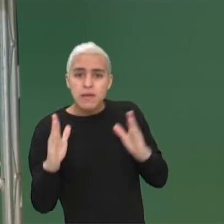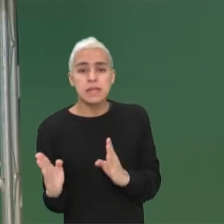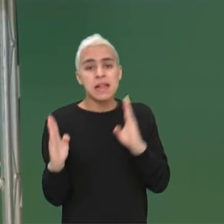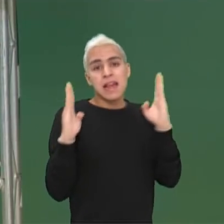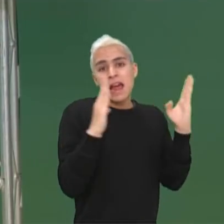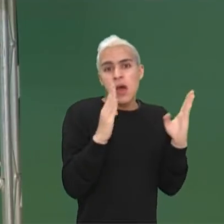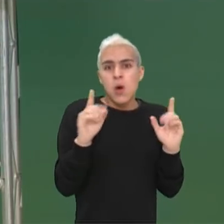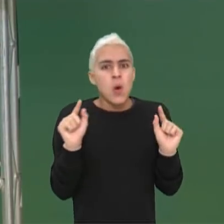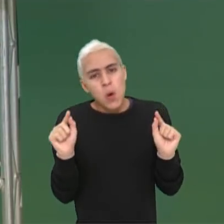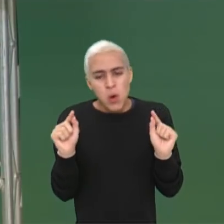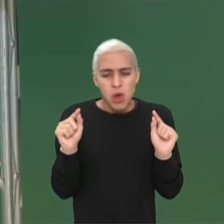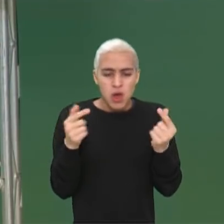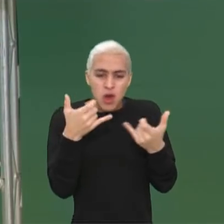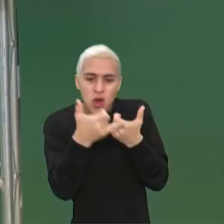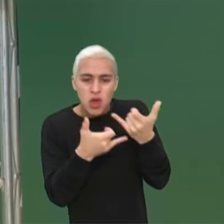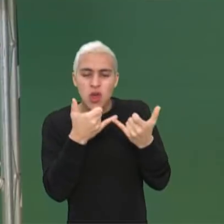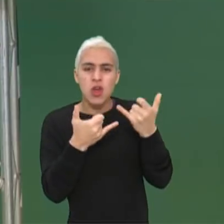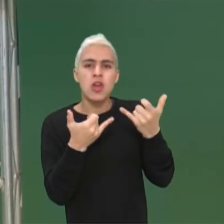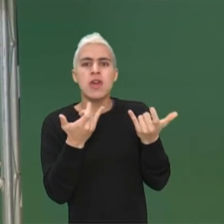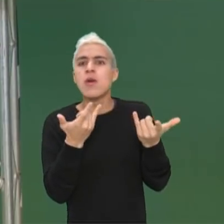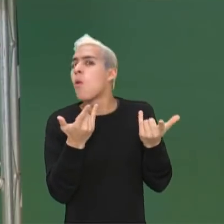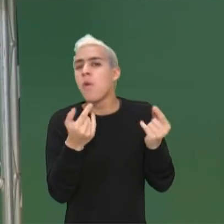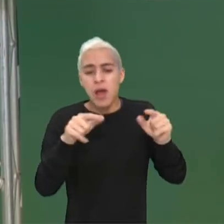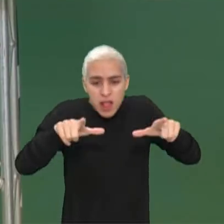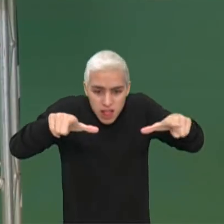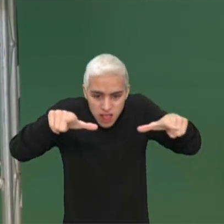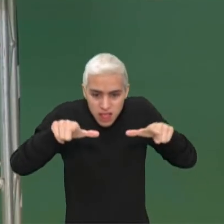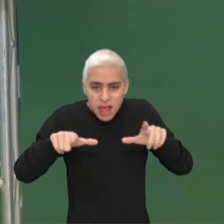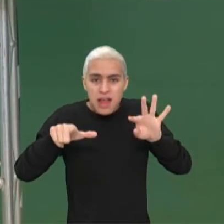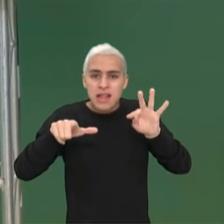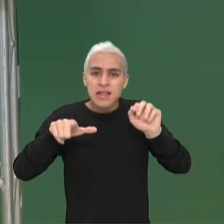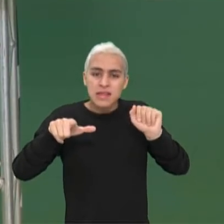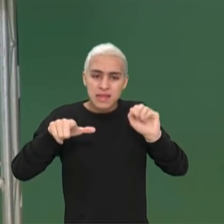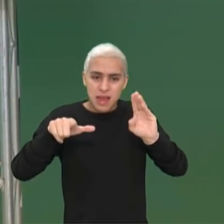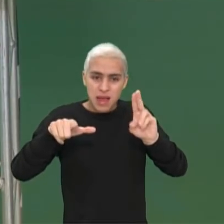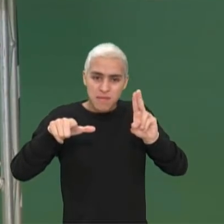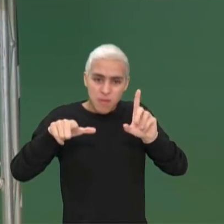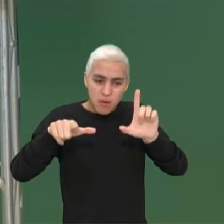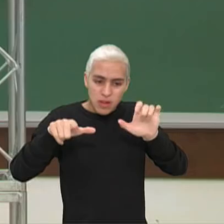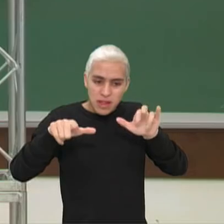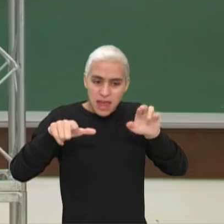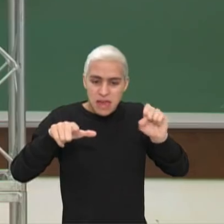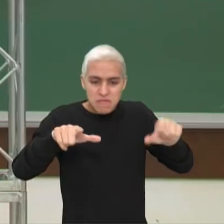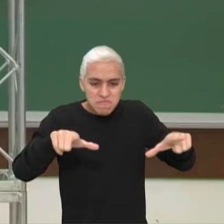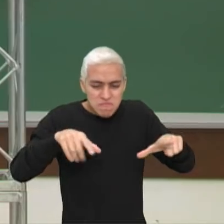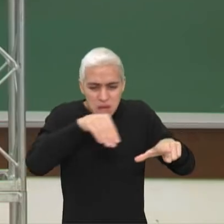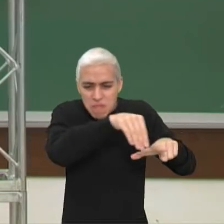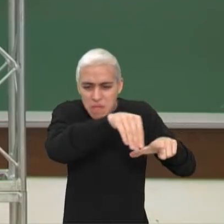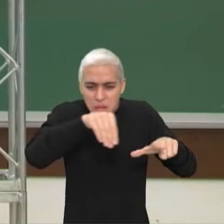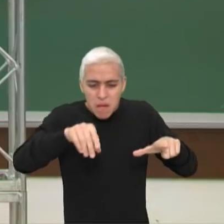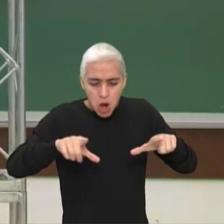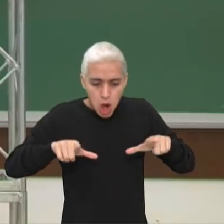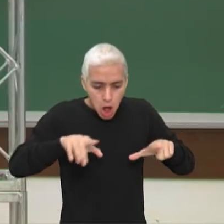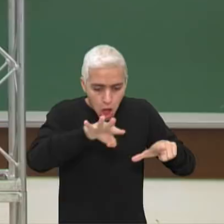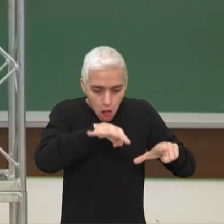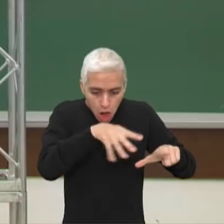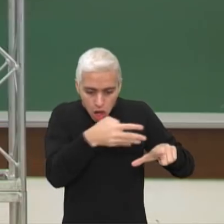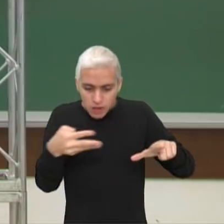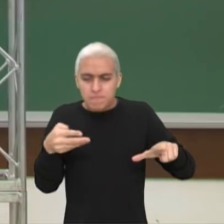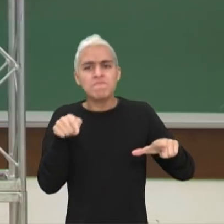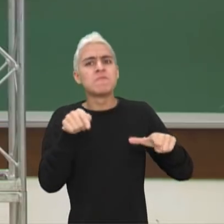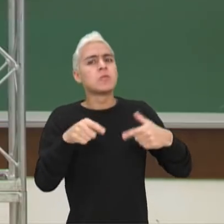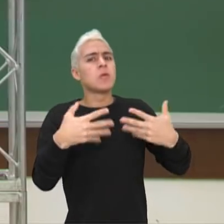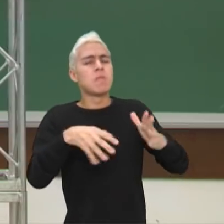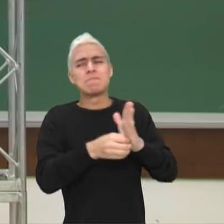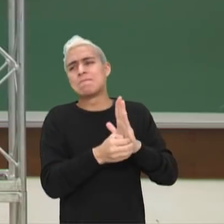mundo dos jogos de tabuleiro, né? Uma forma lúdica de ensinar e aprender. Então, os jogos de tabuleiro é algo assim, muito amplo também,